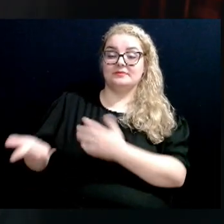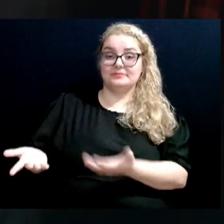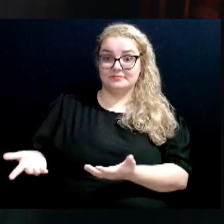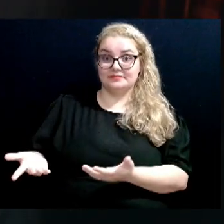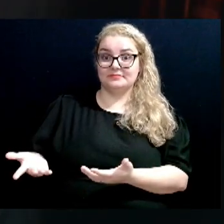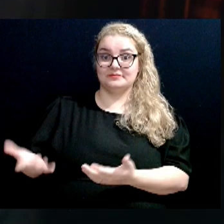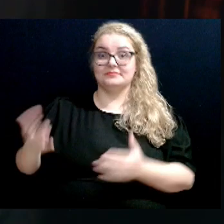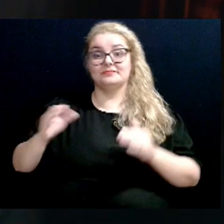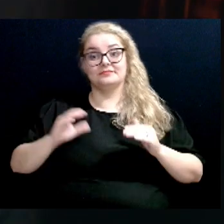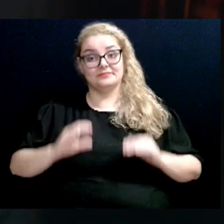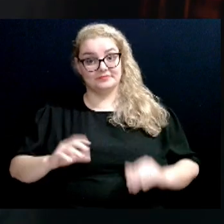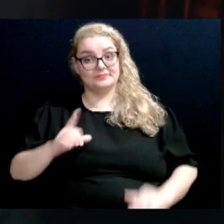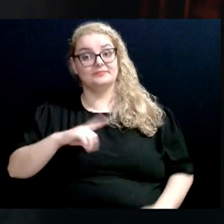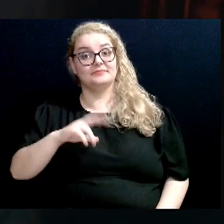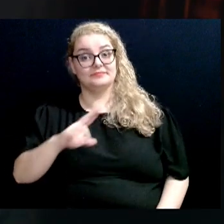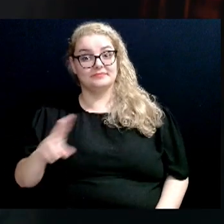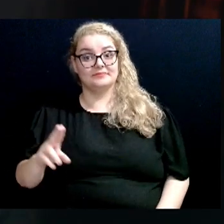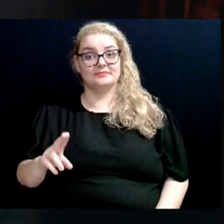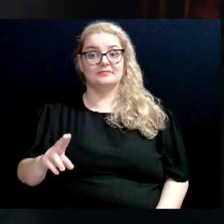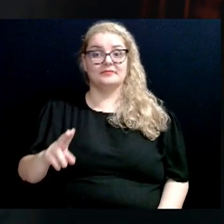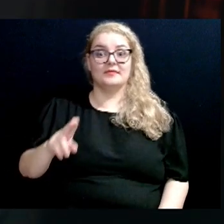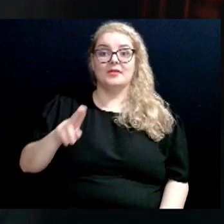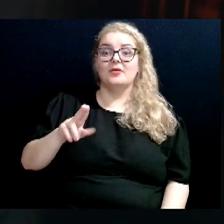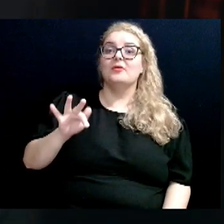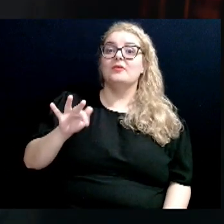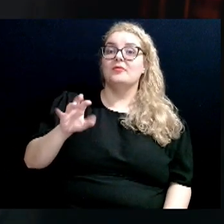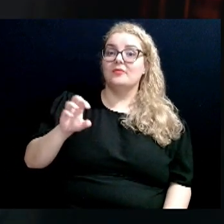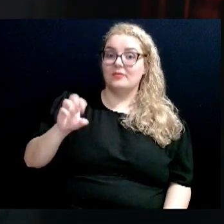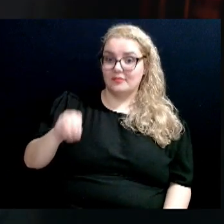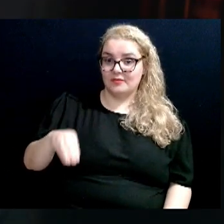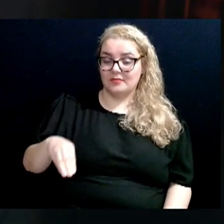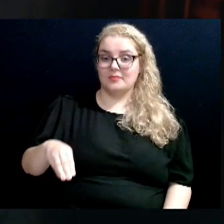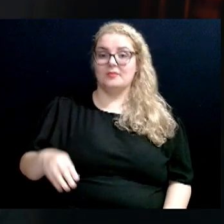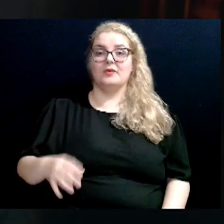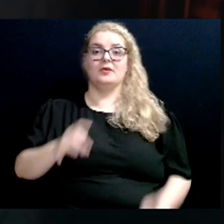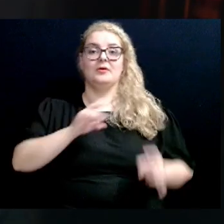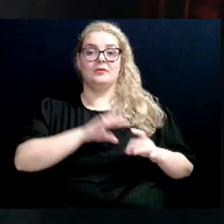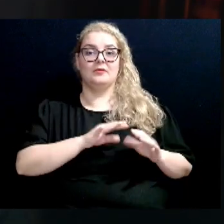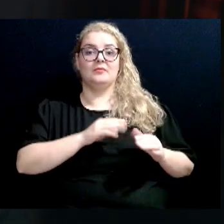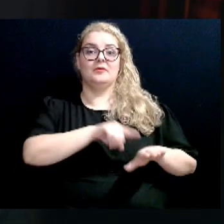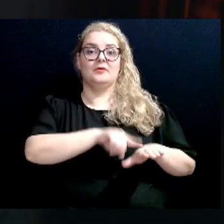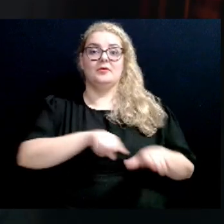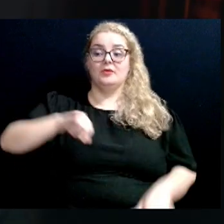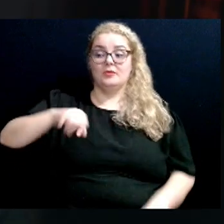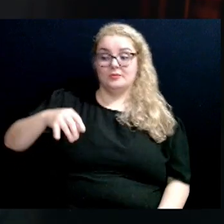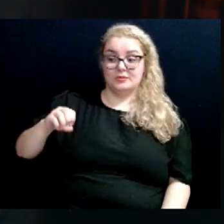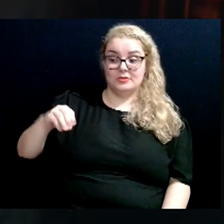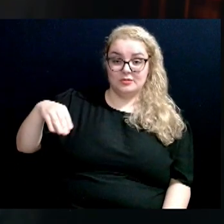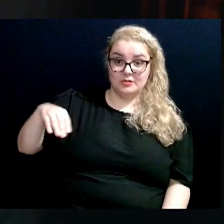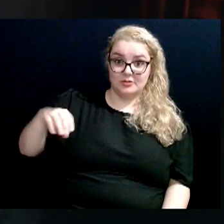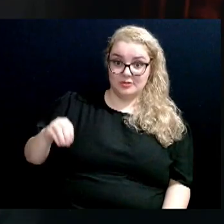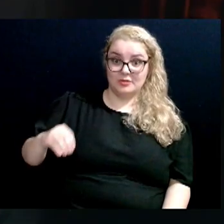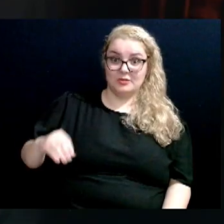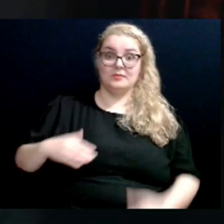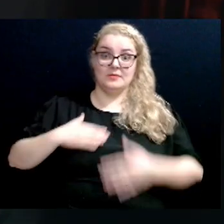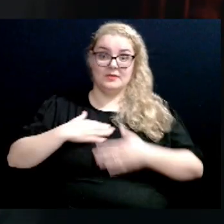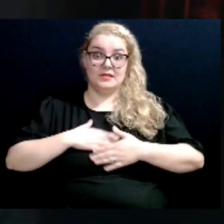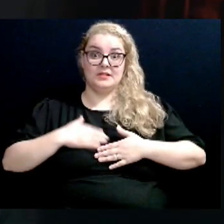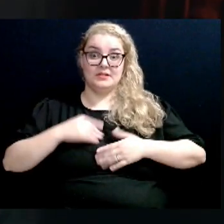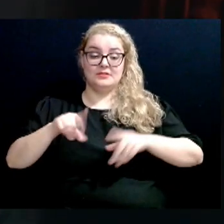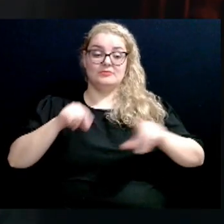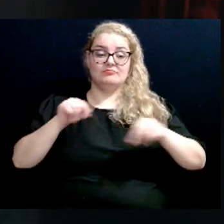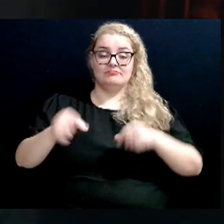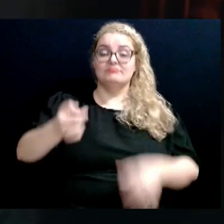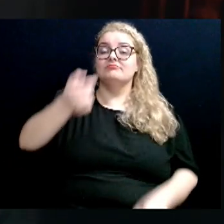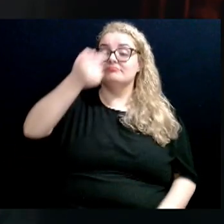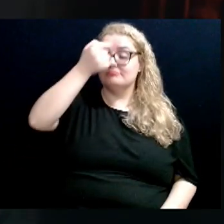nome. O FOMO é o medo de ficar de fora. Já o JOMO representa a satisfação de fazer escolhas mais conscientes e respeitar